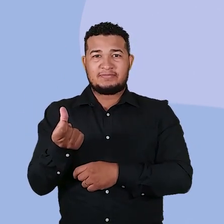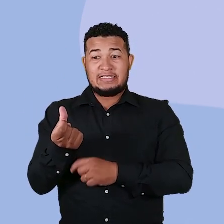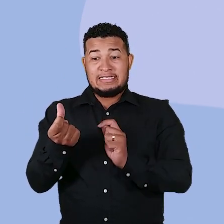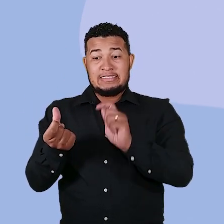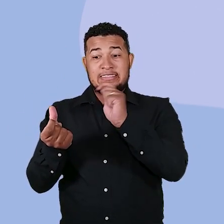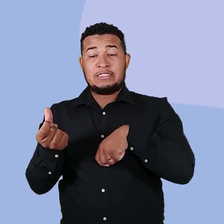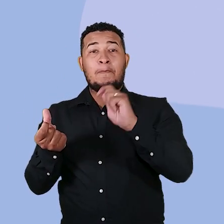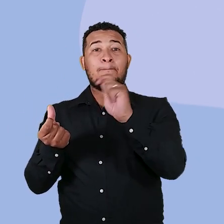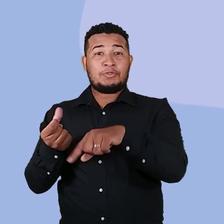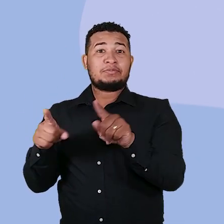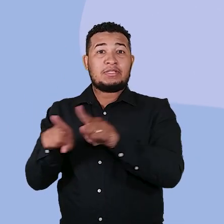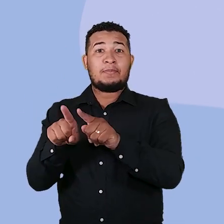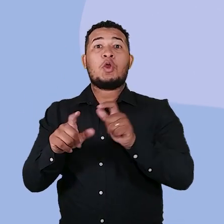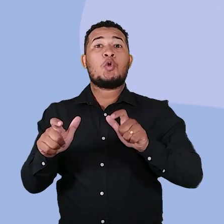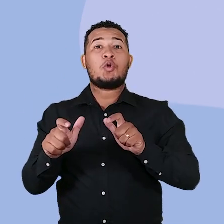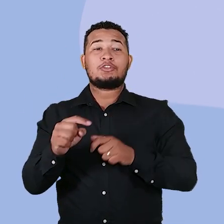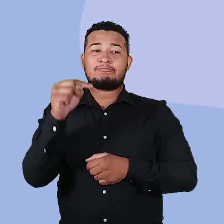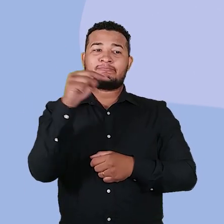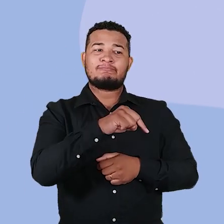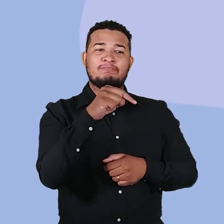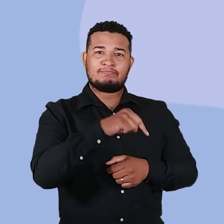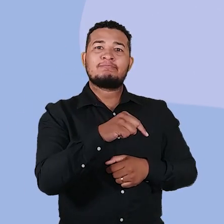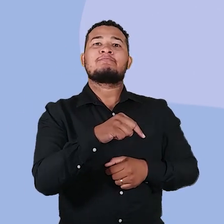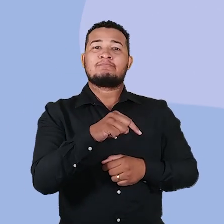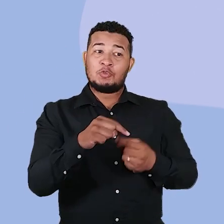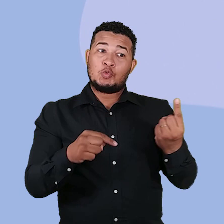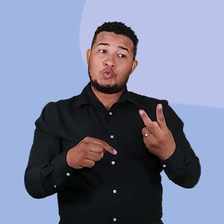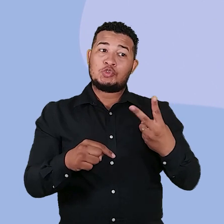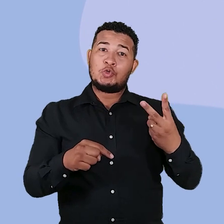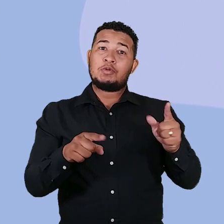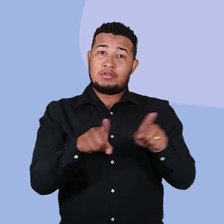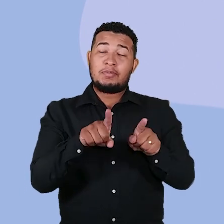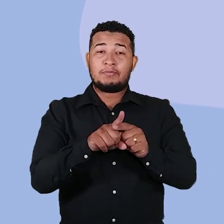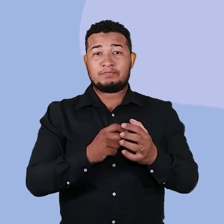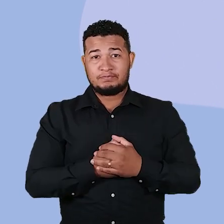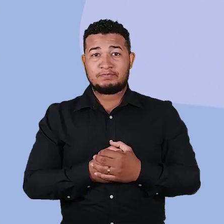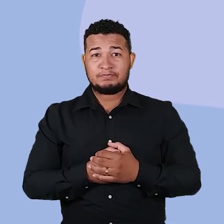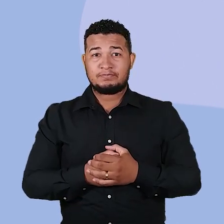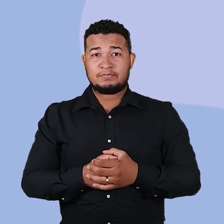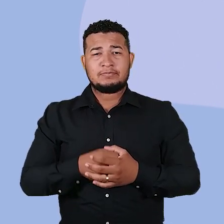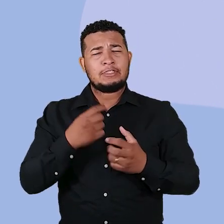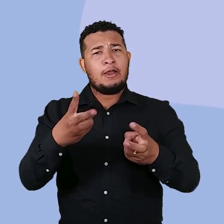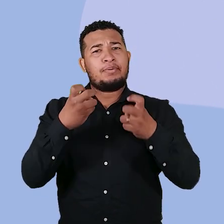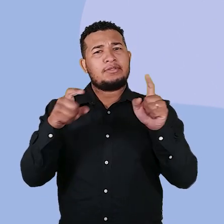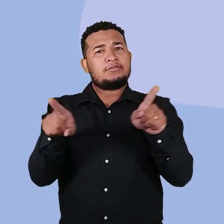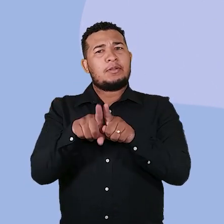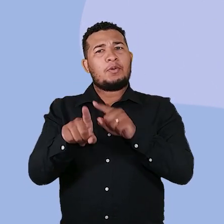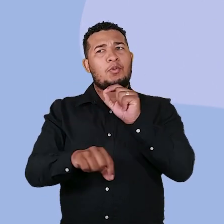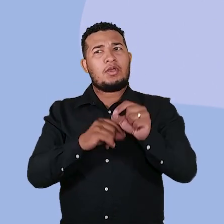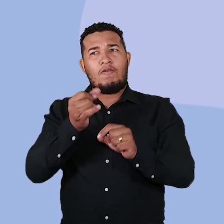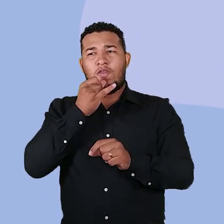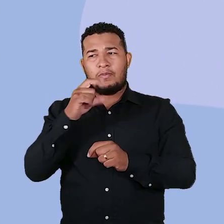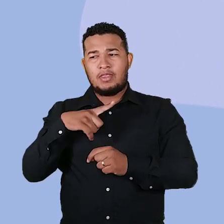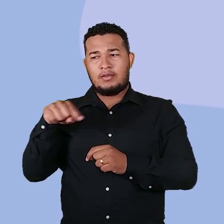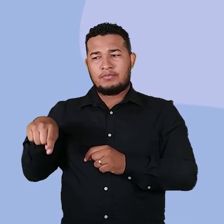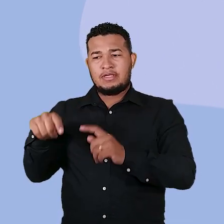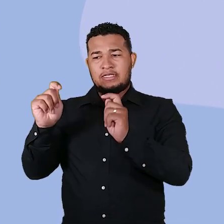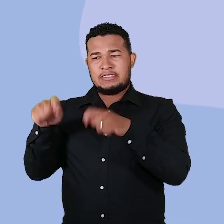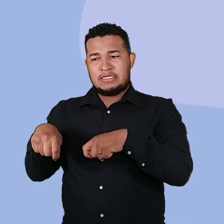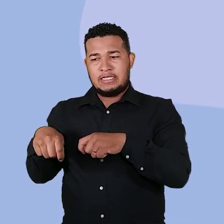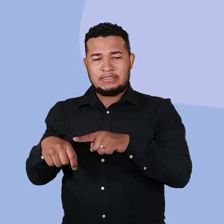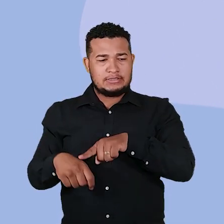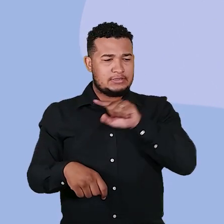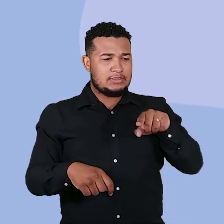possibilidades você tem seis possibilidades também para o primeiro dado caído dois e você já observou então que são